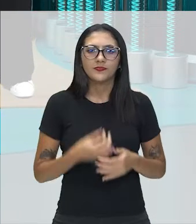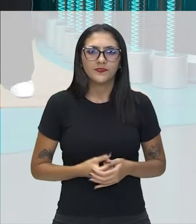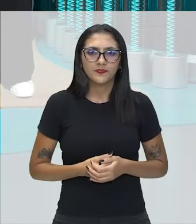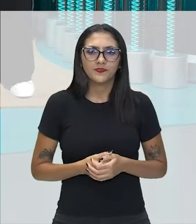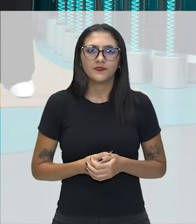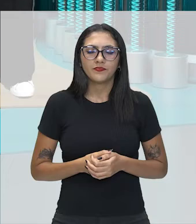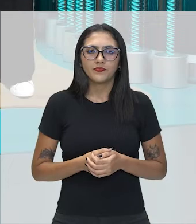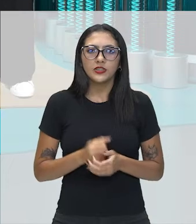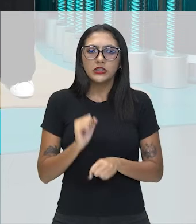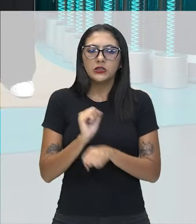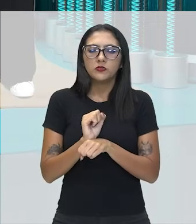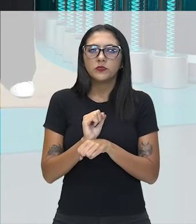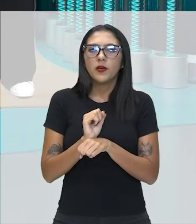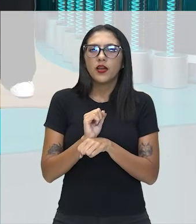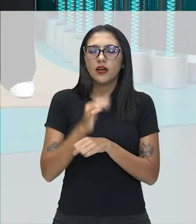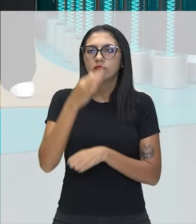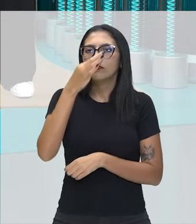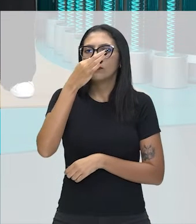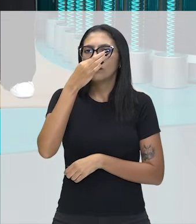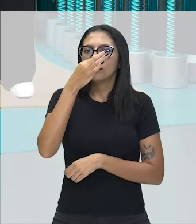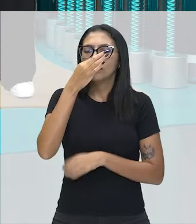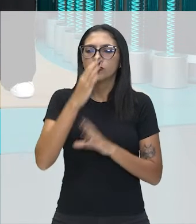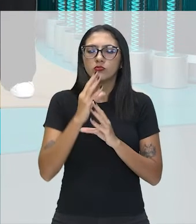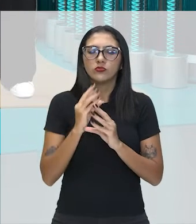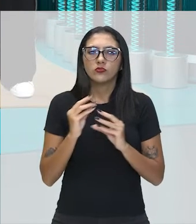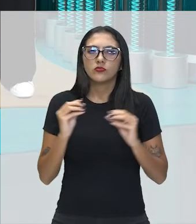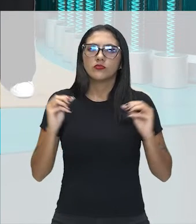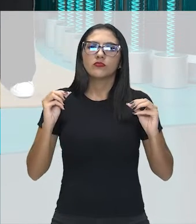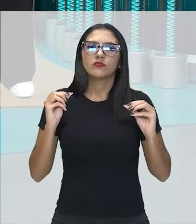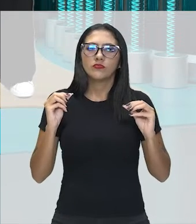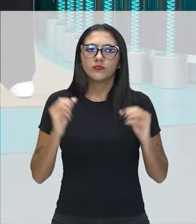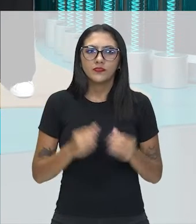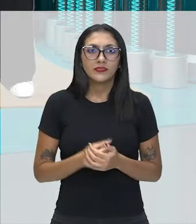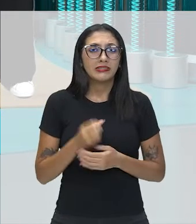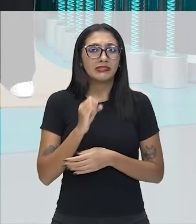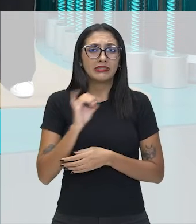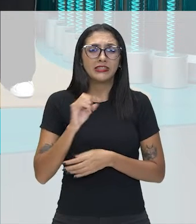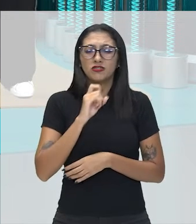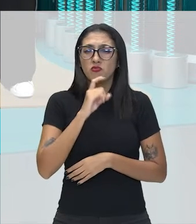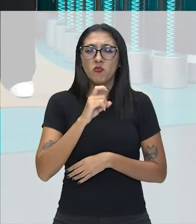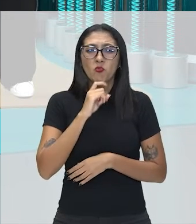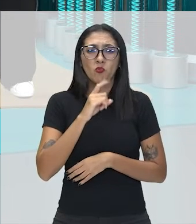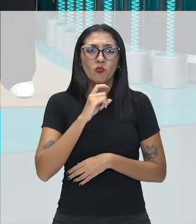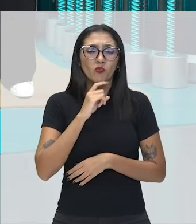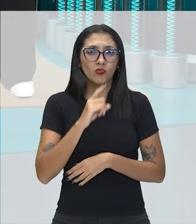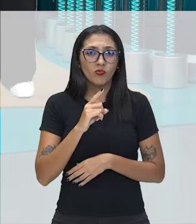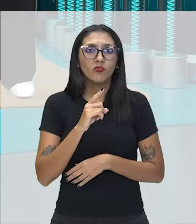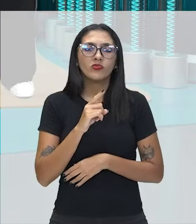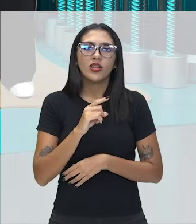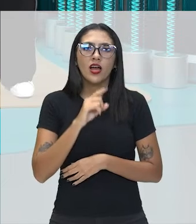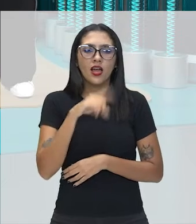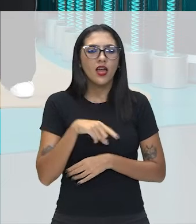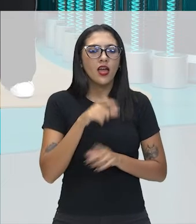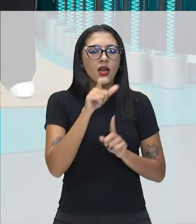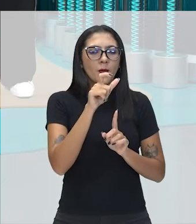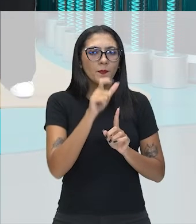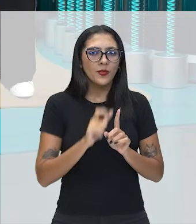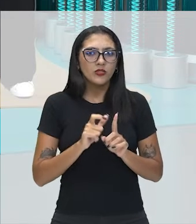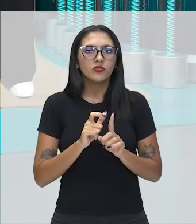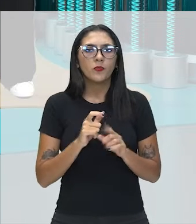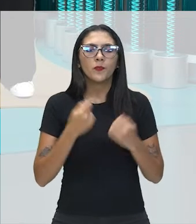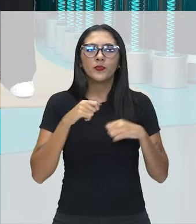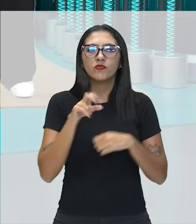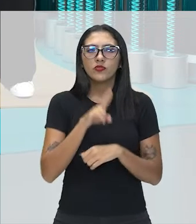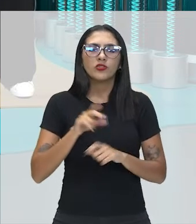fechado até estancar esse sangramento. Caso não passe, você vai colocar uma fonte fria